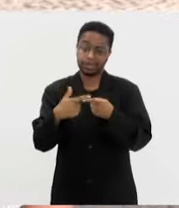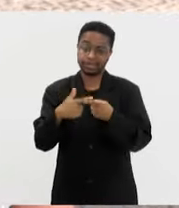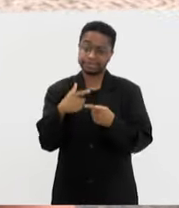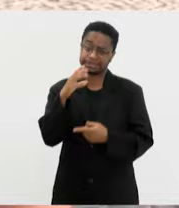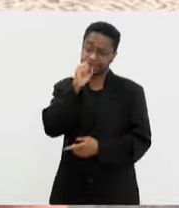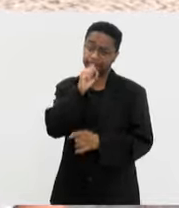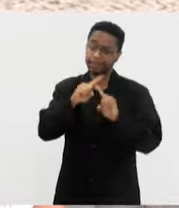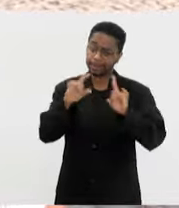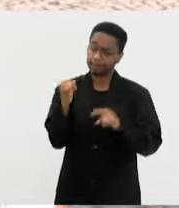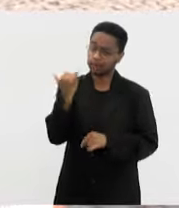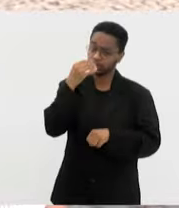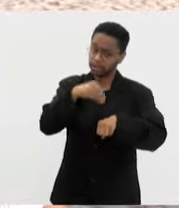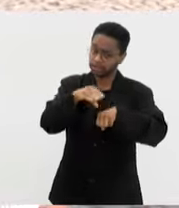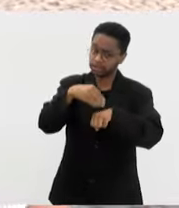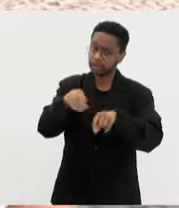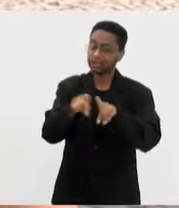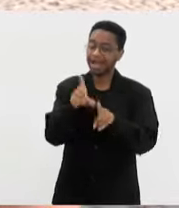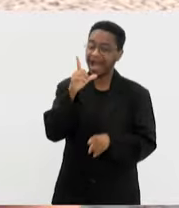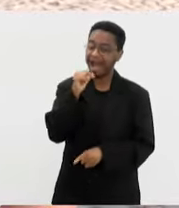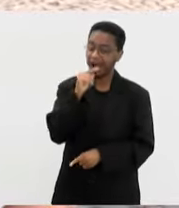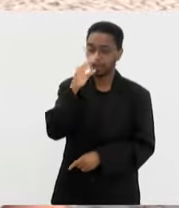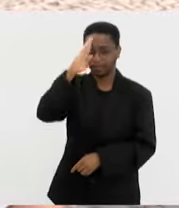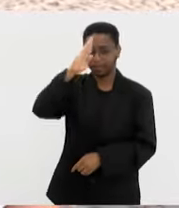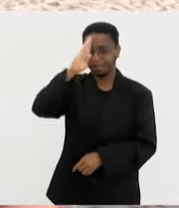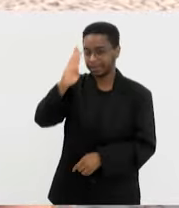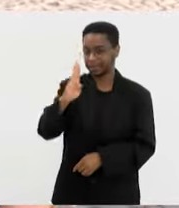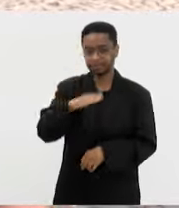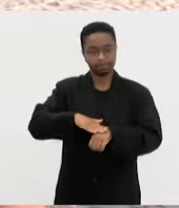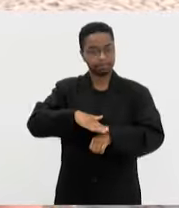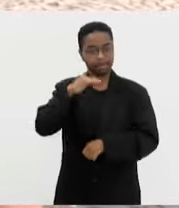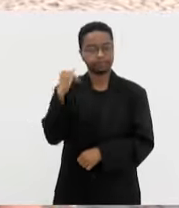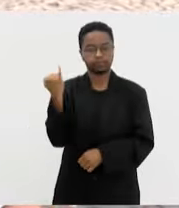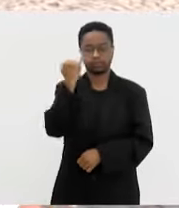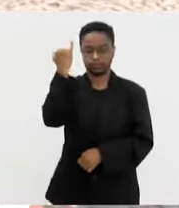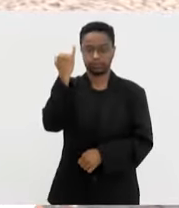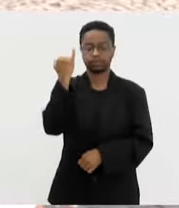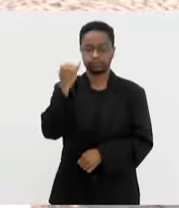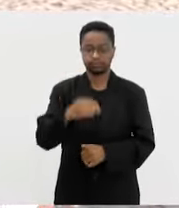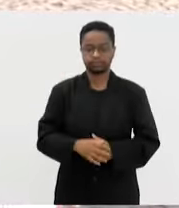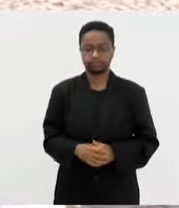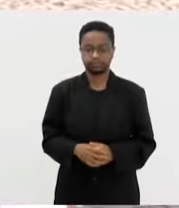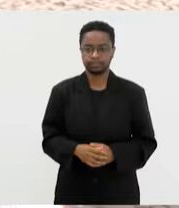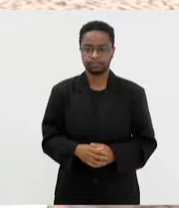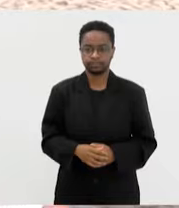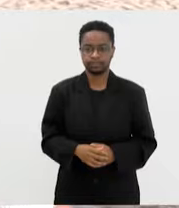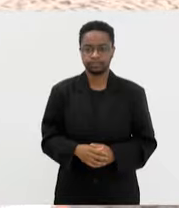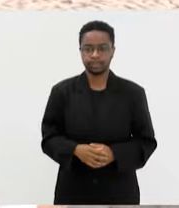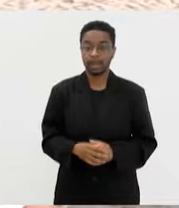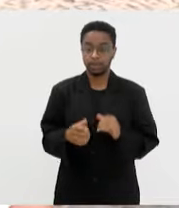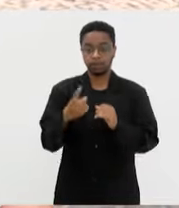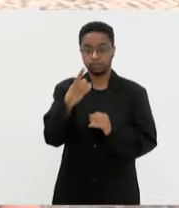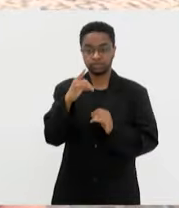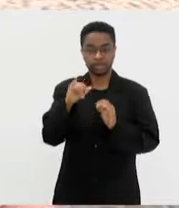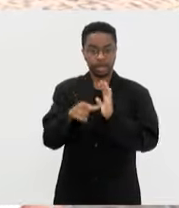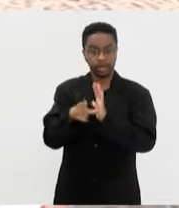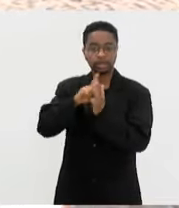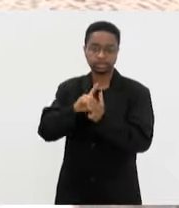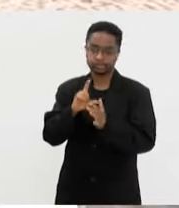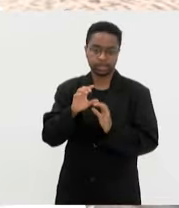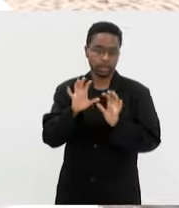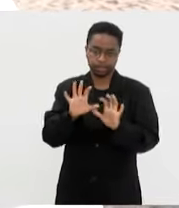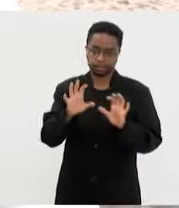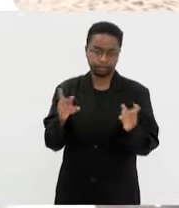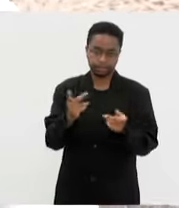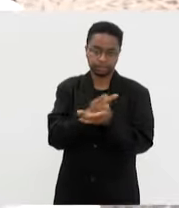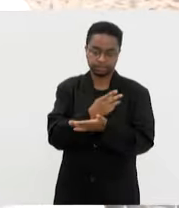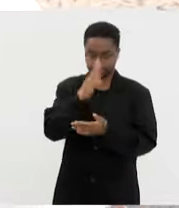tá? E água. A hidratação é o mais importante de tudo. No dia anterior é isso. E depois